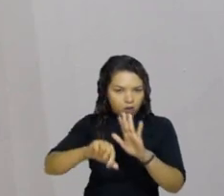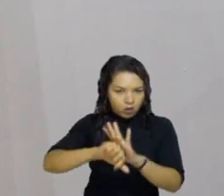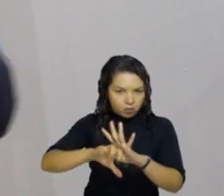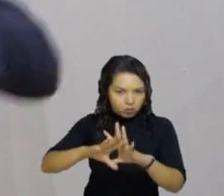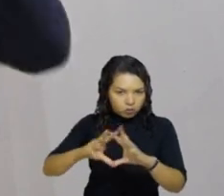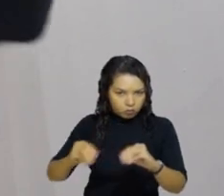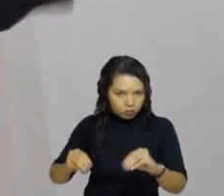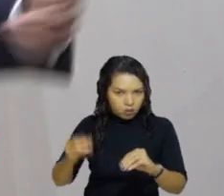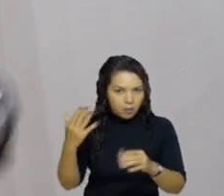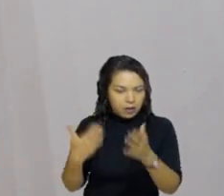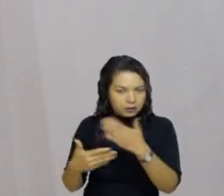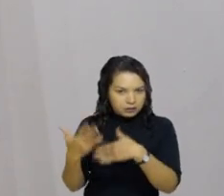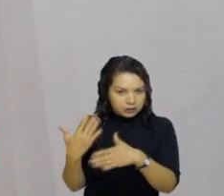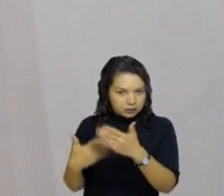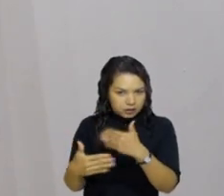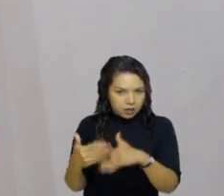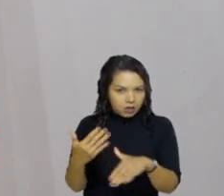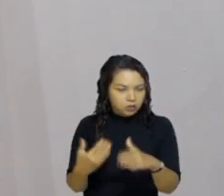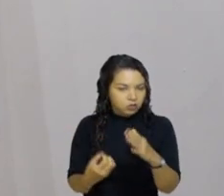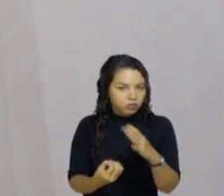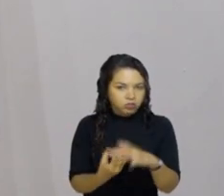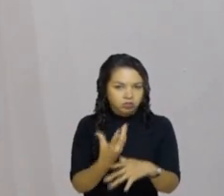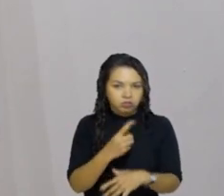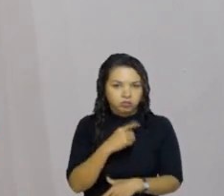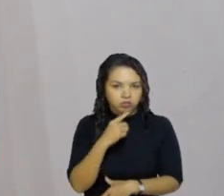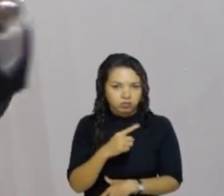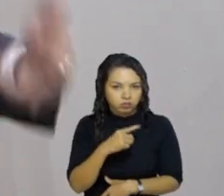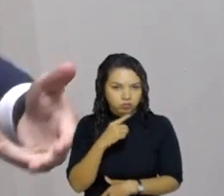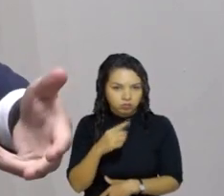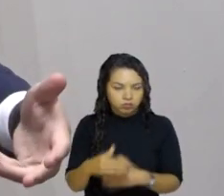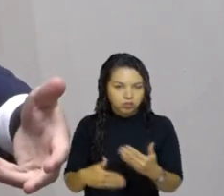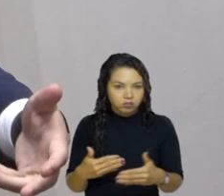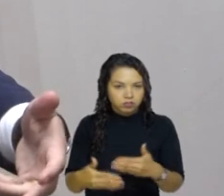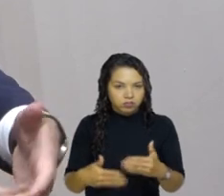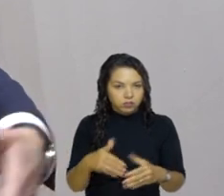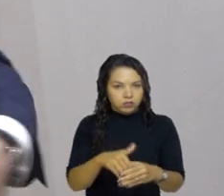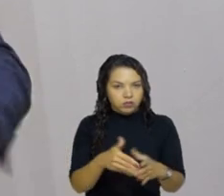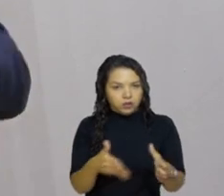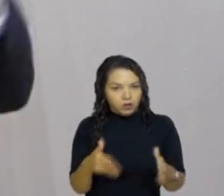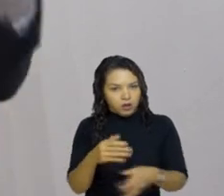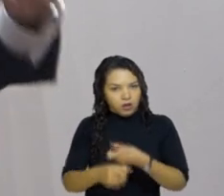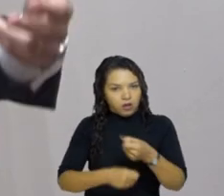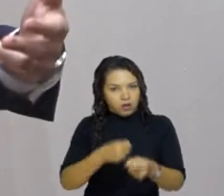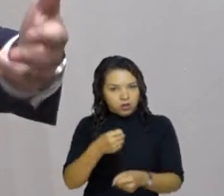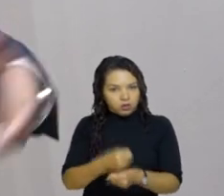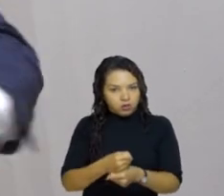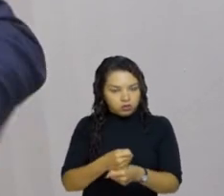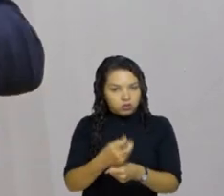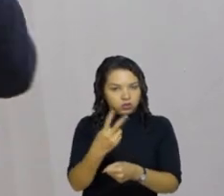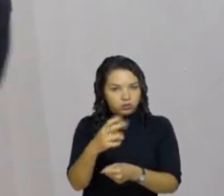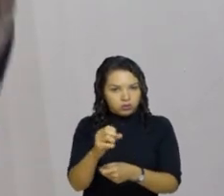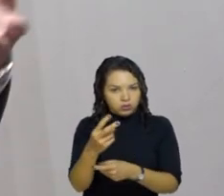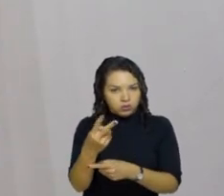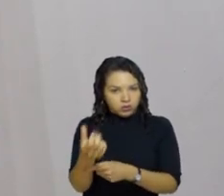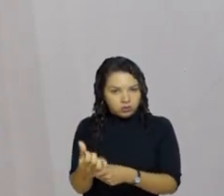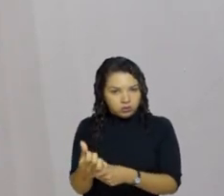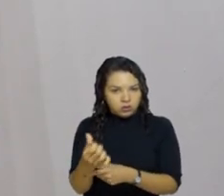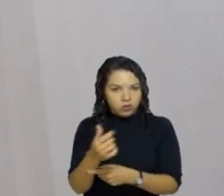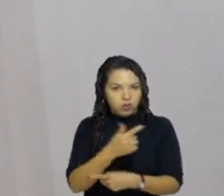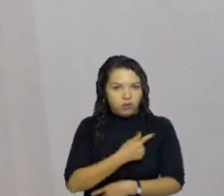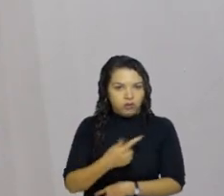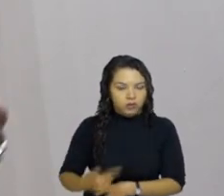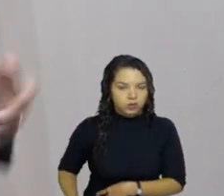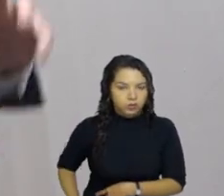naquela oportunidade, acabou virando o processo eleitoral em 2026, e, a partir daí, então, o governador